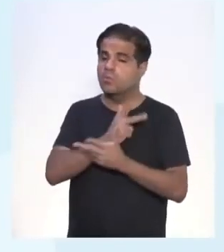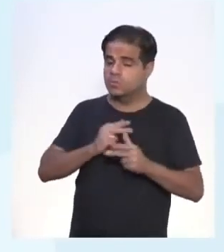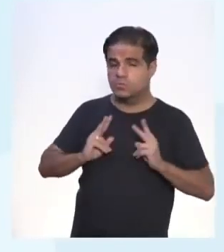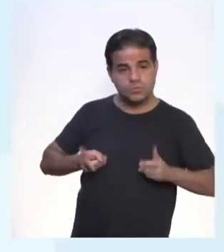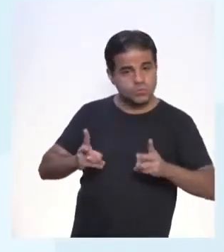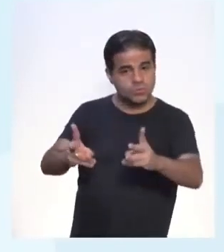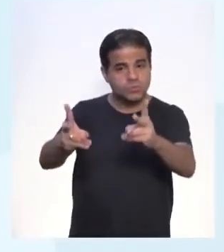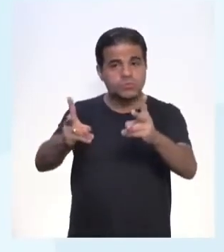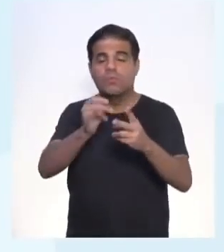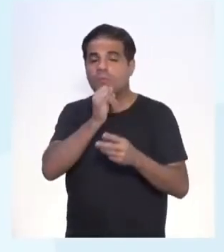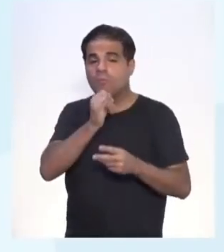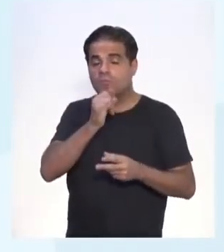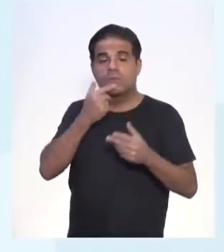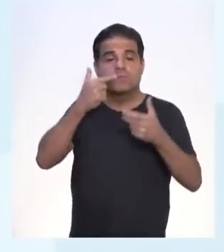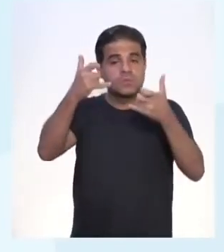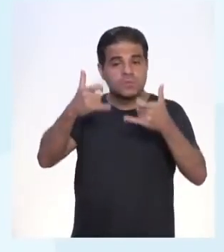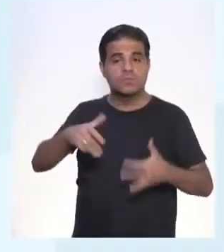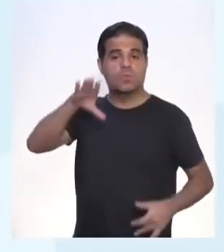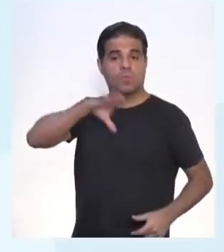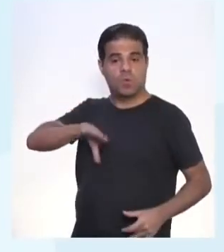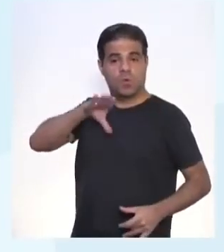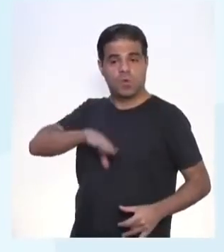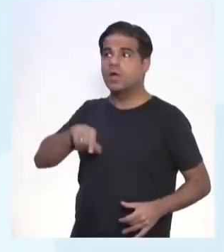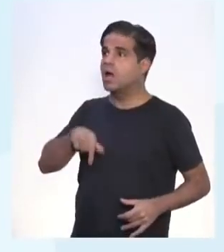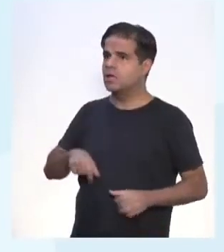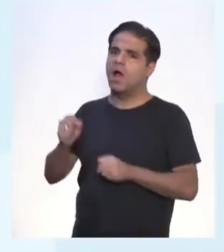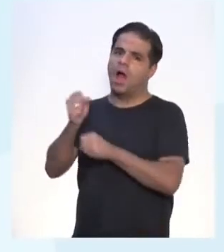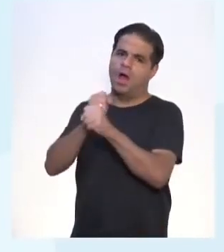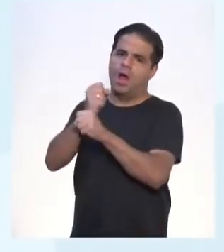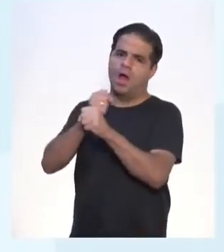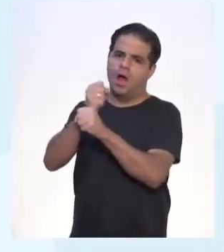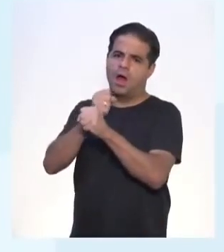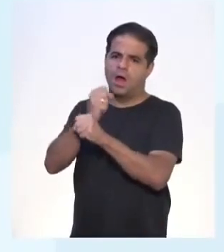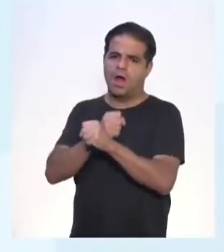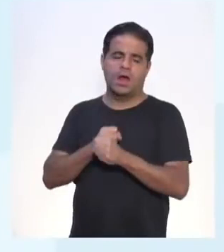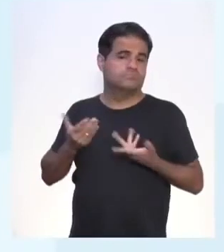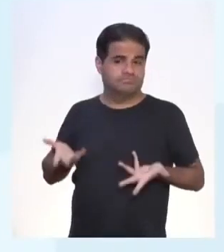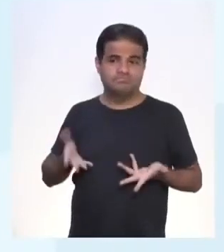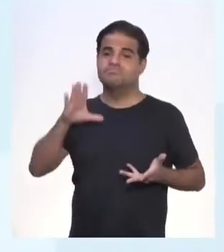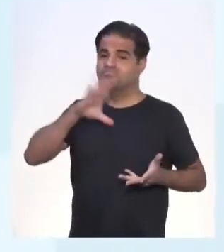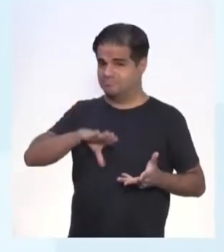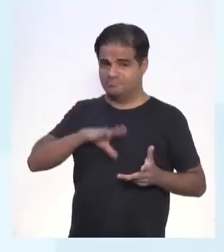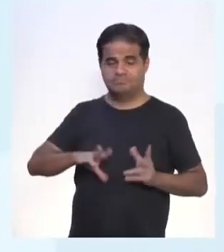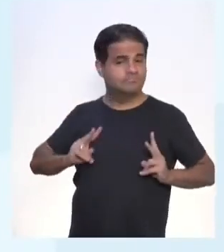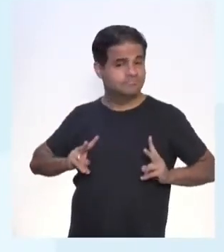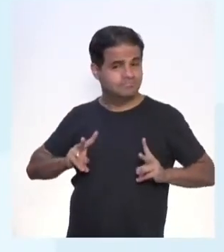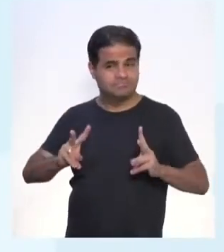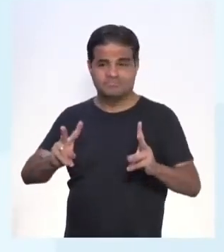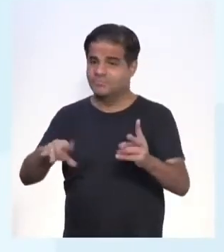por exemplo, estamos falando todos português aqui já faz um bom tempinho, né? Então está se perpetuando, por